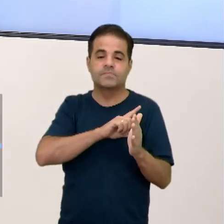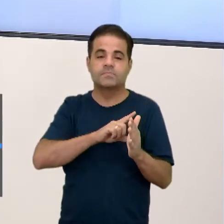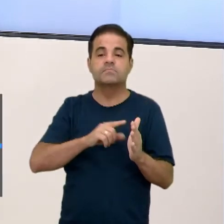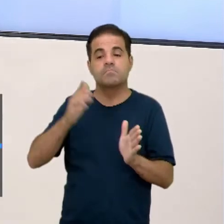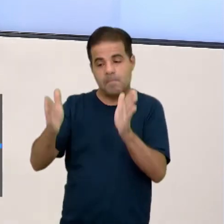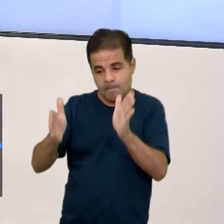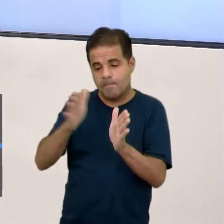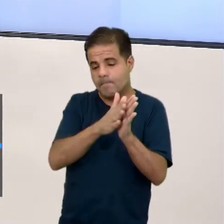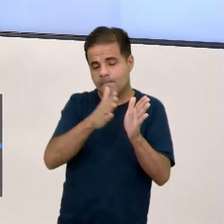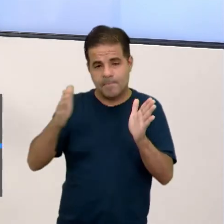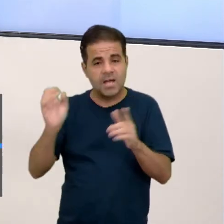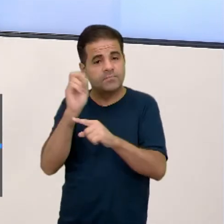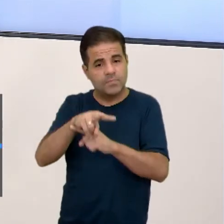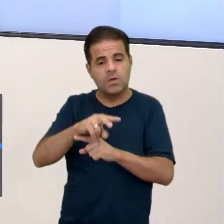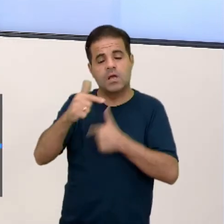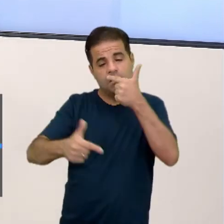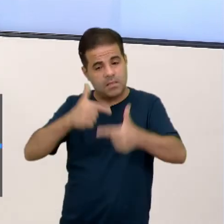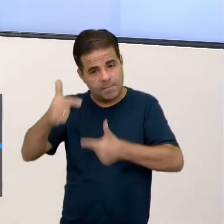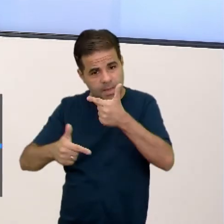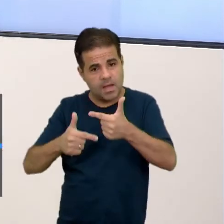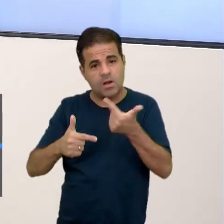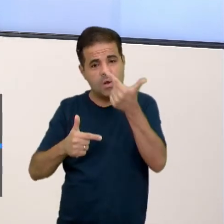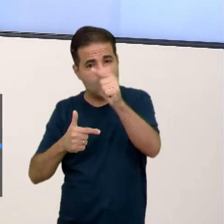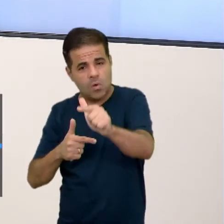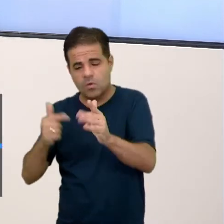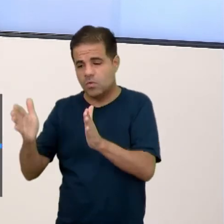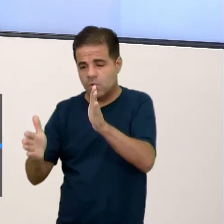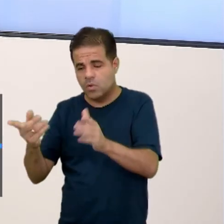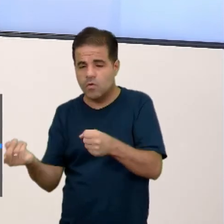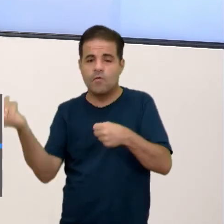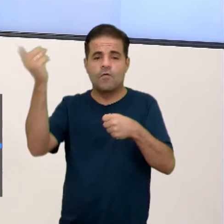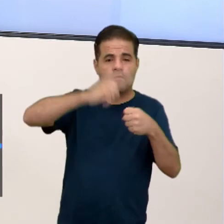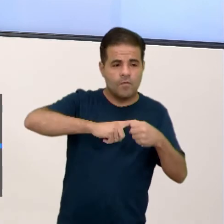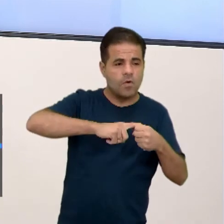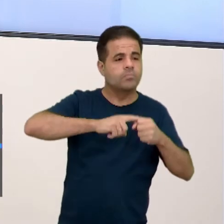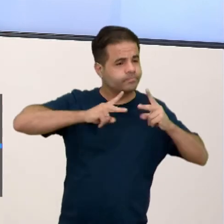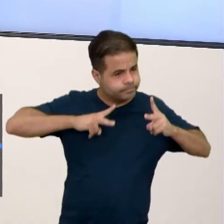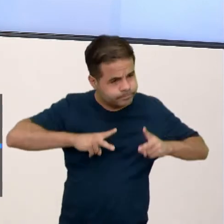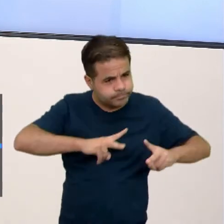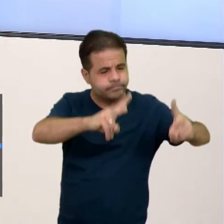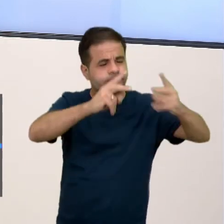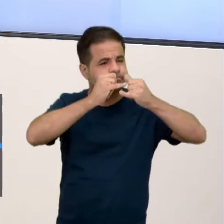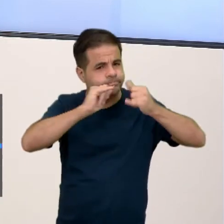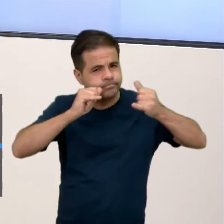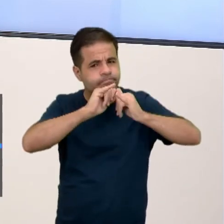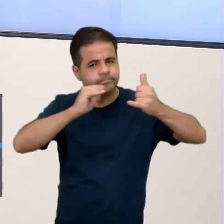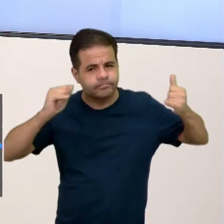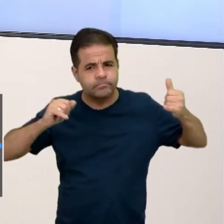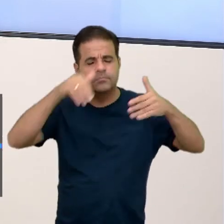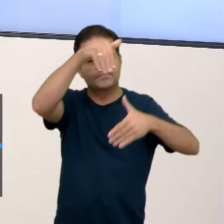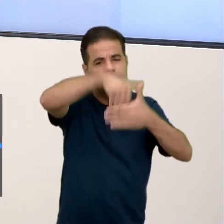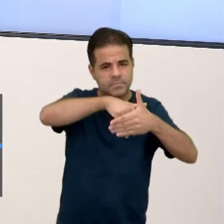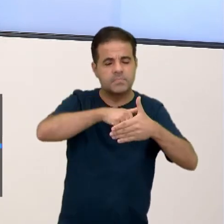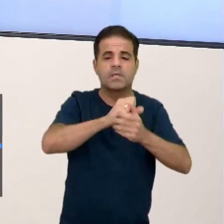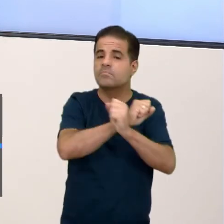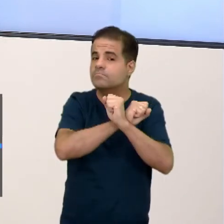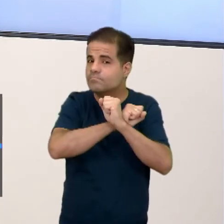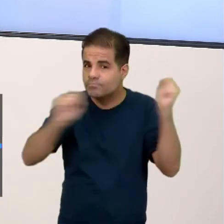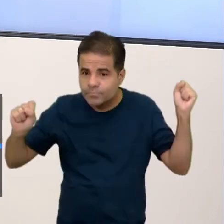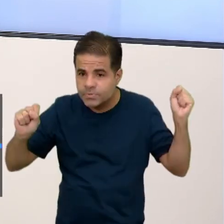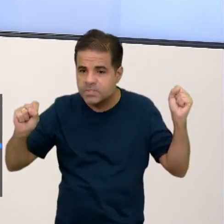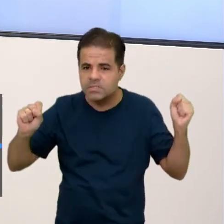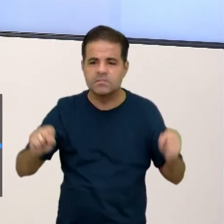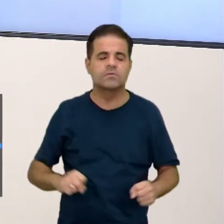parte ela vira trabalho, parte ela volta, né, continua como energia interna, portanto, é impossível,